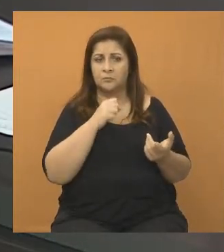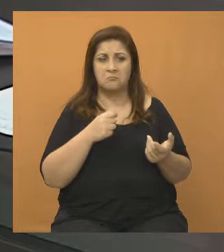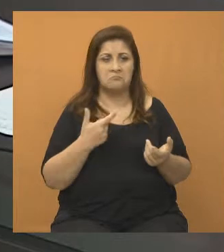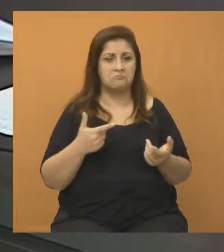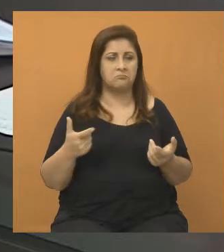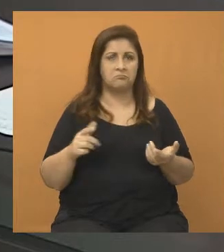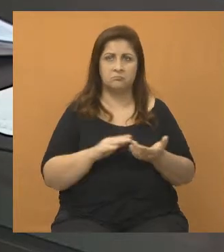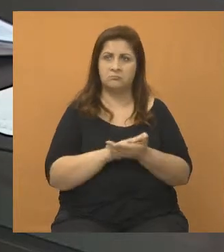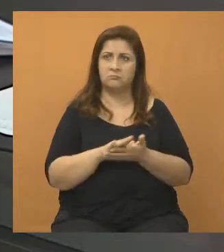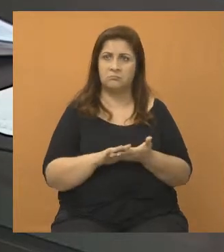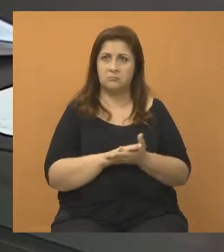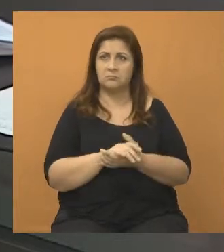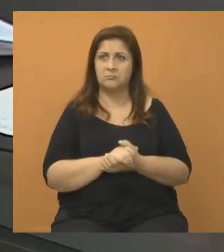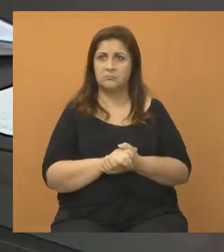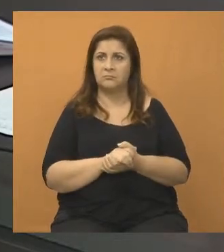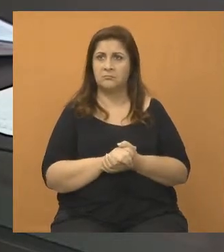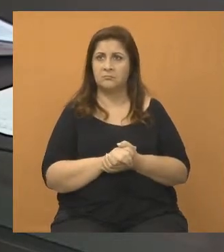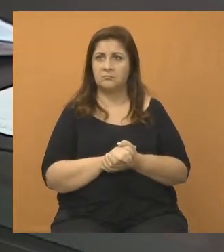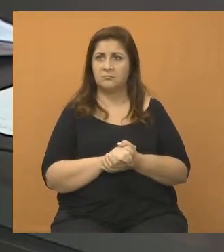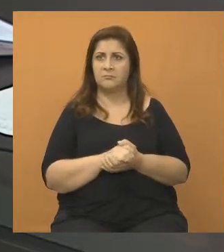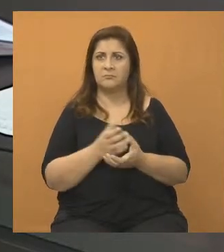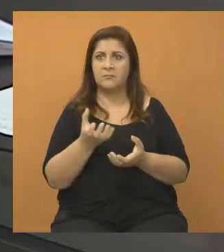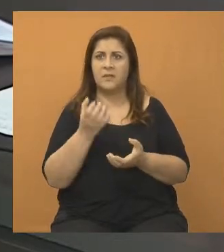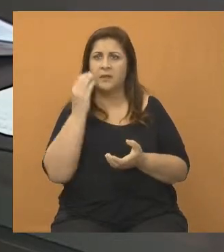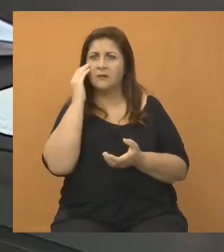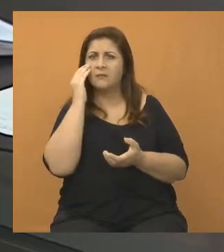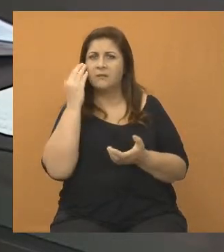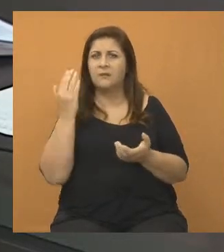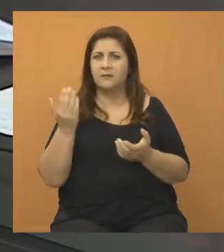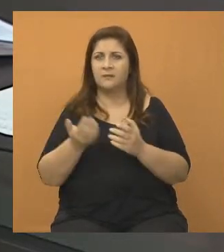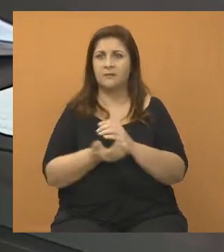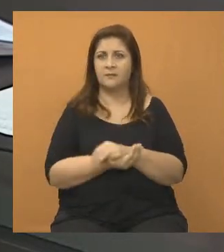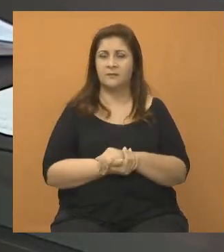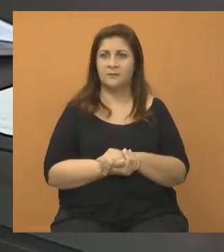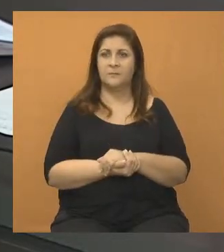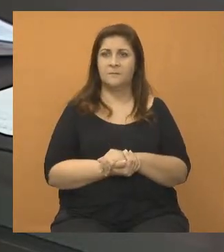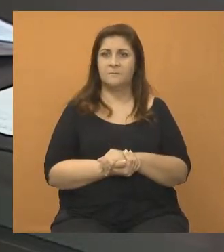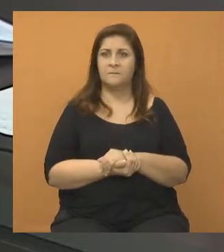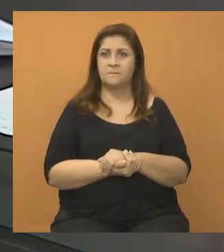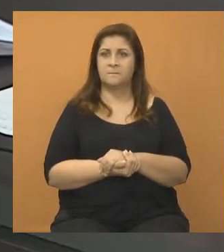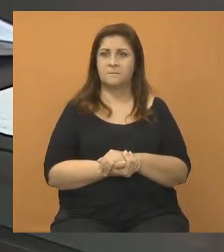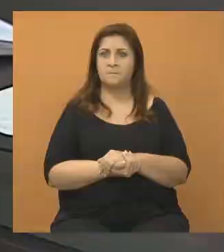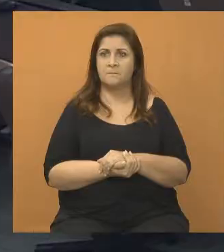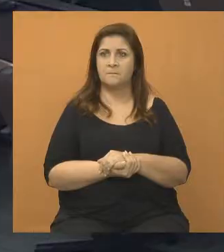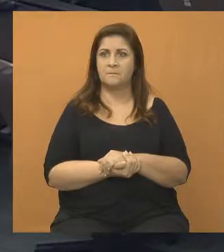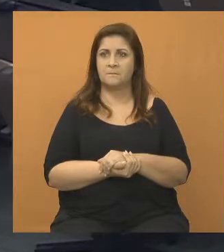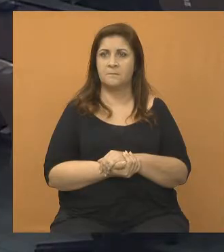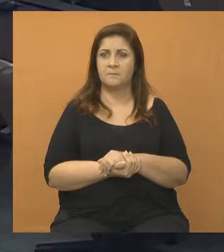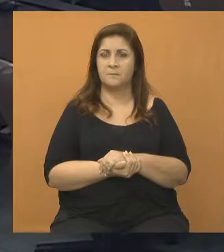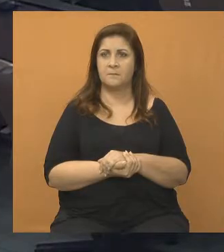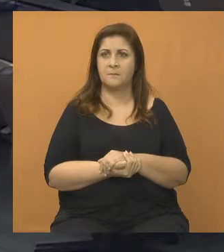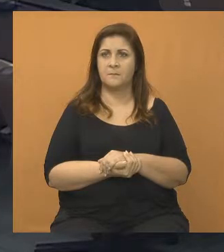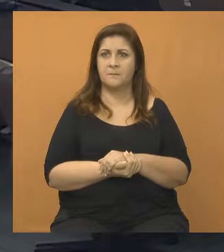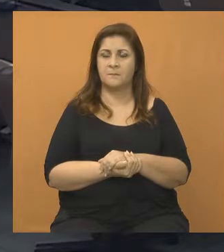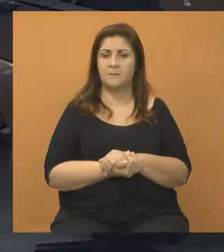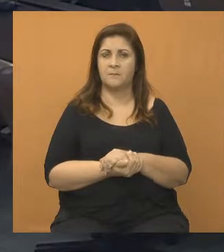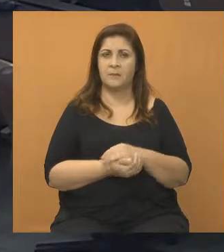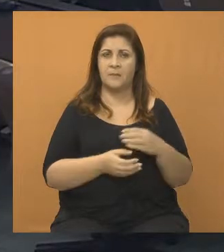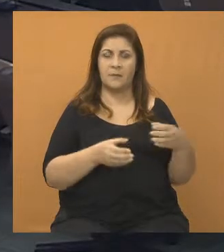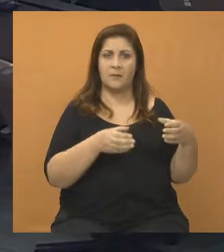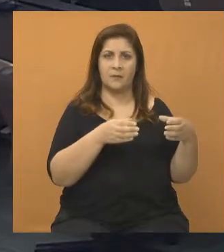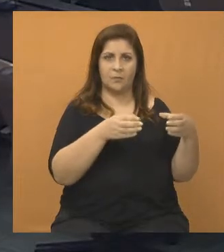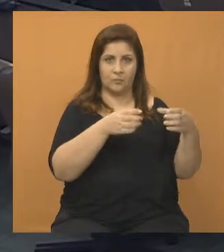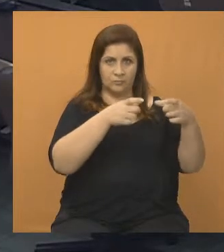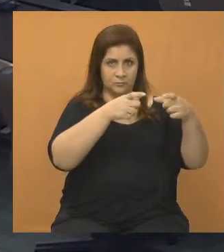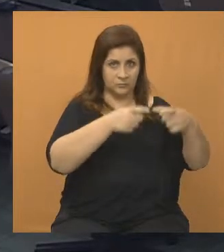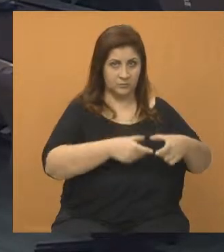há menção. Então, eu gostaria de uma citação sua a esse respeito. Não, o Centro Dia ele foi assinado o